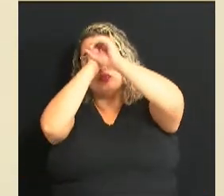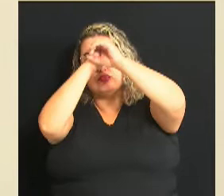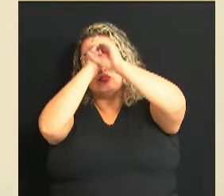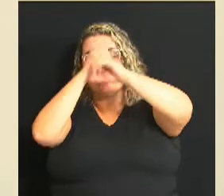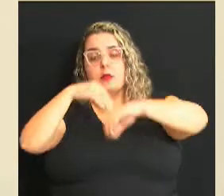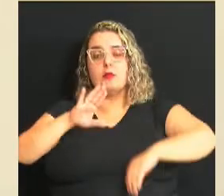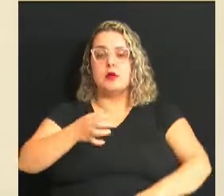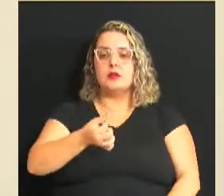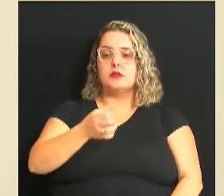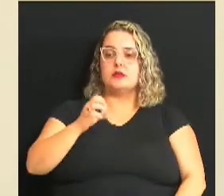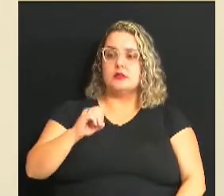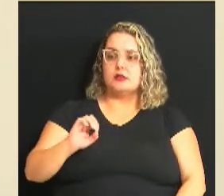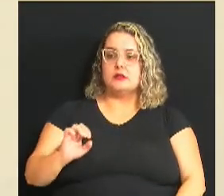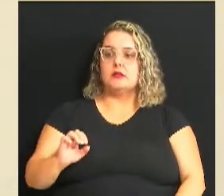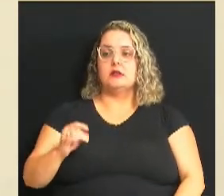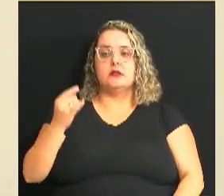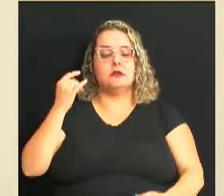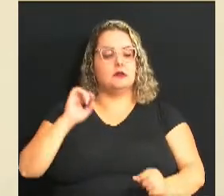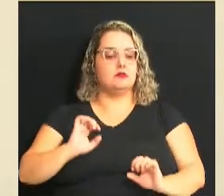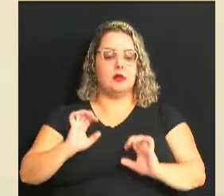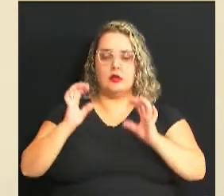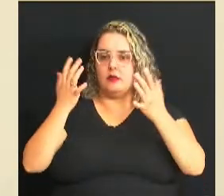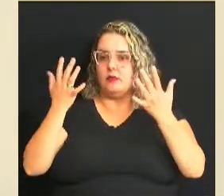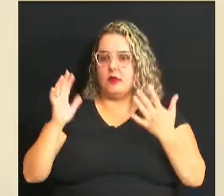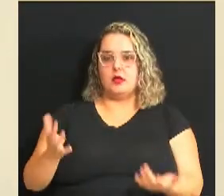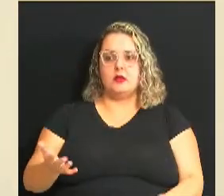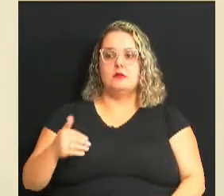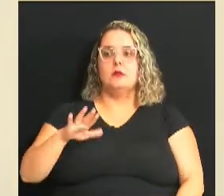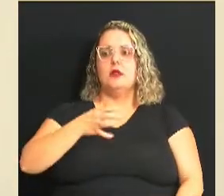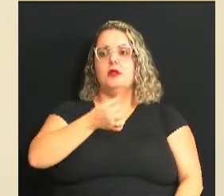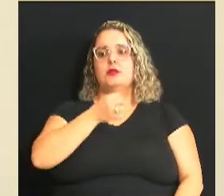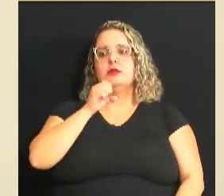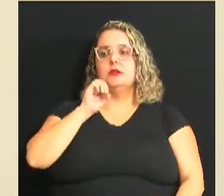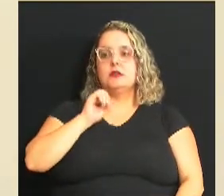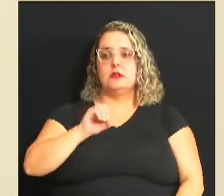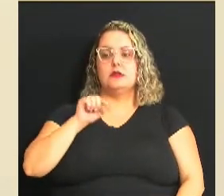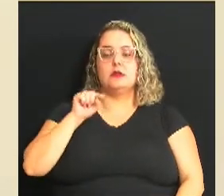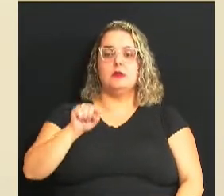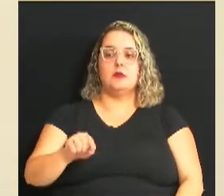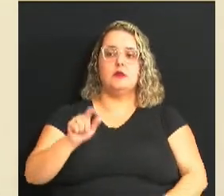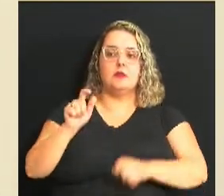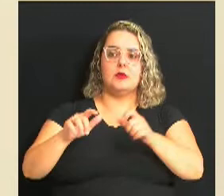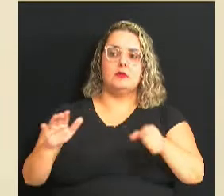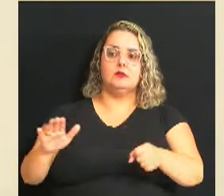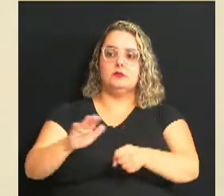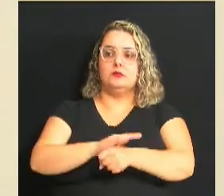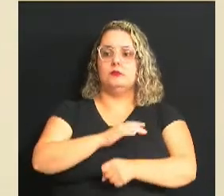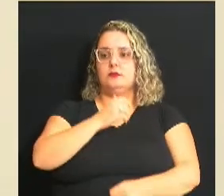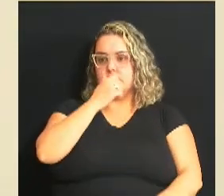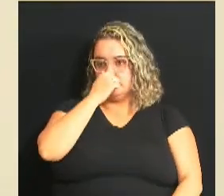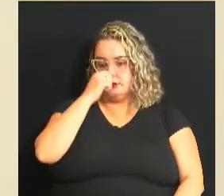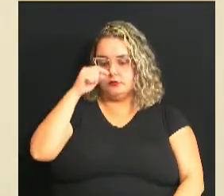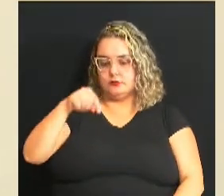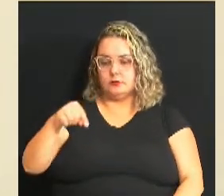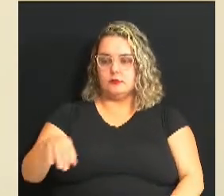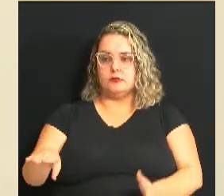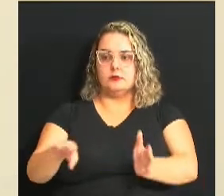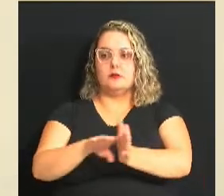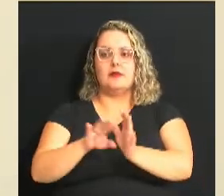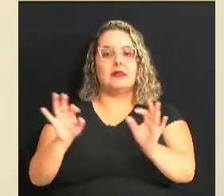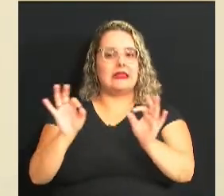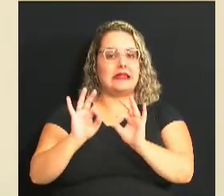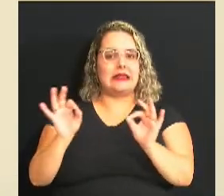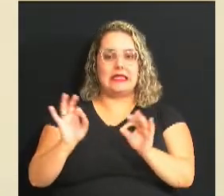sem dúvida, mais de 60 mil pessoas que a gente recebeu, e nenhuma ocorrência. Então, acho que todo